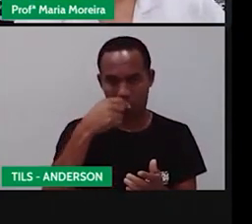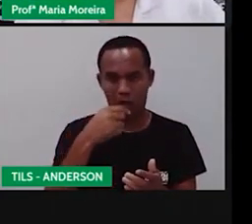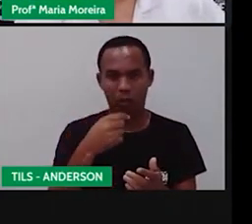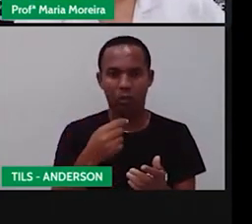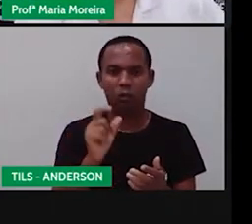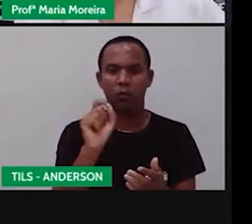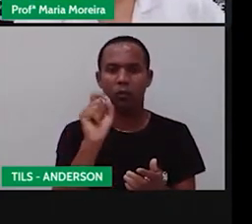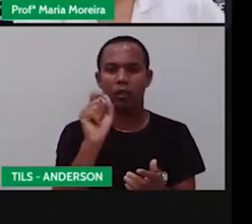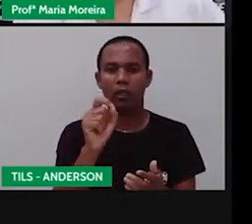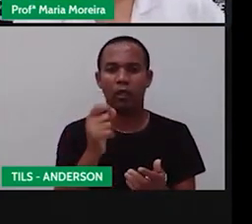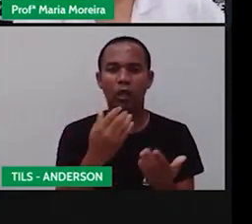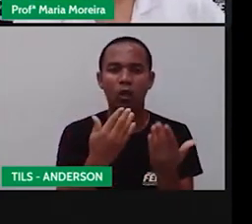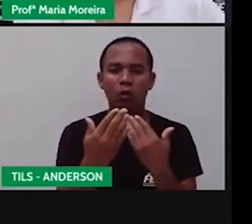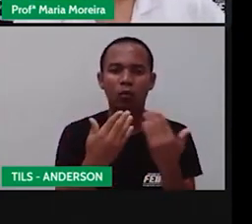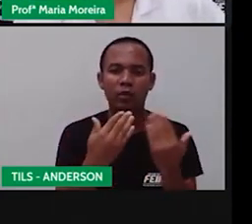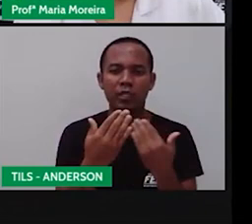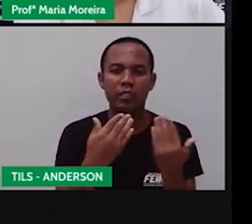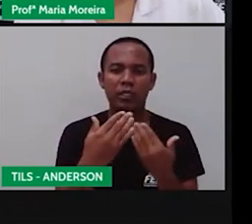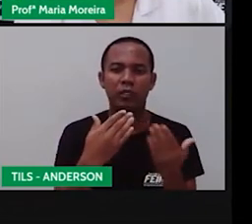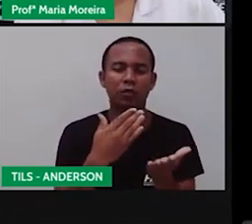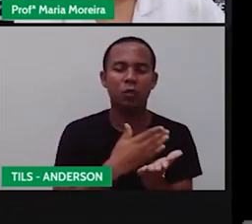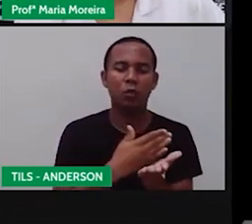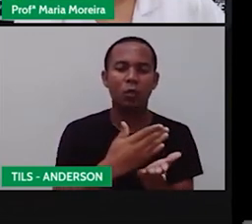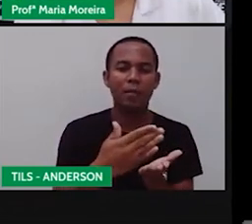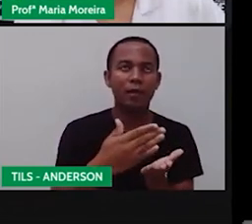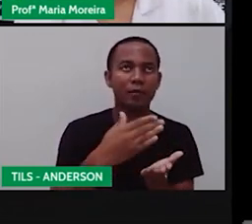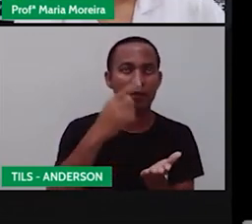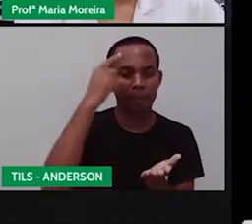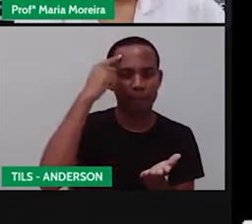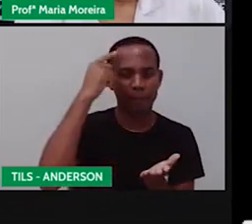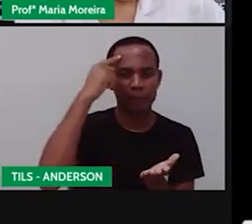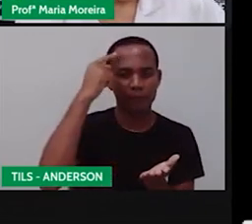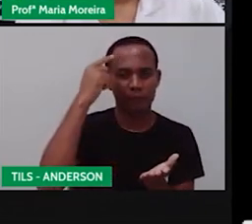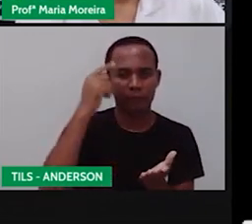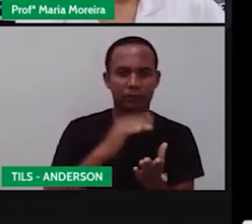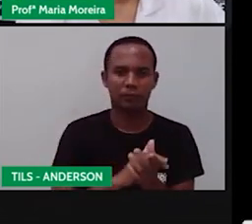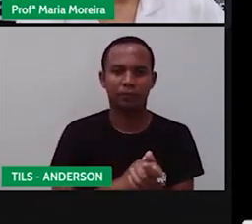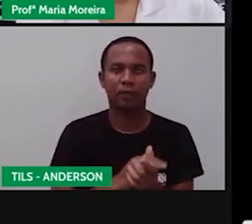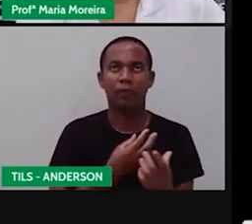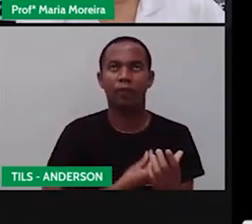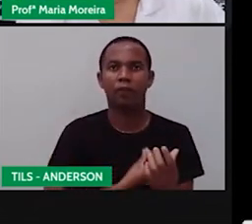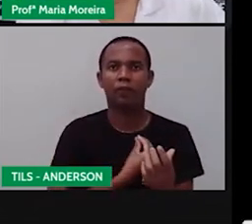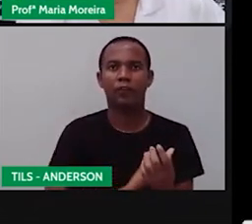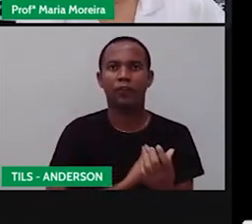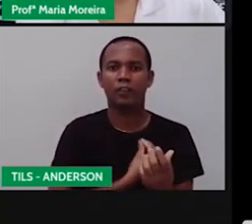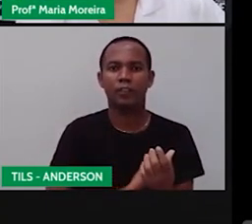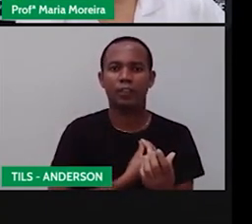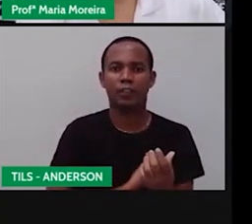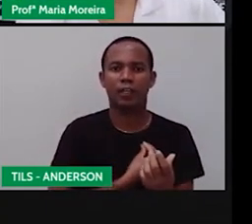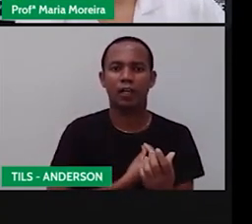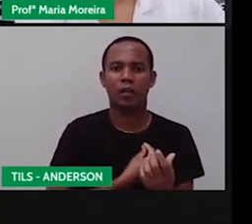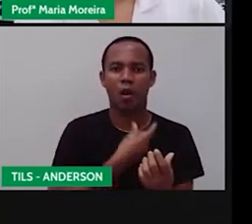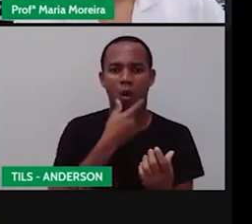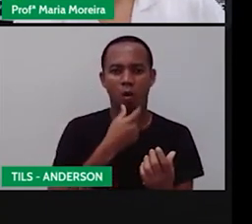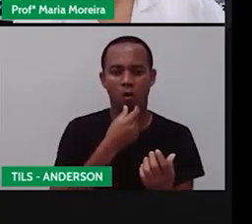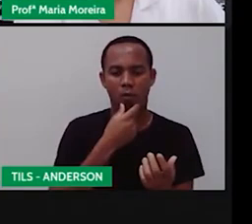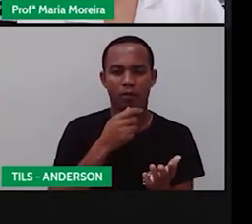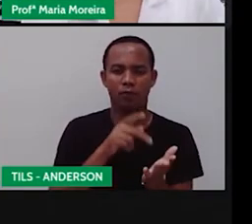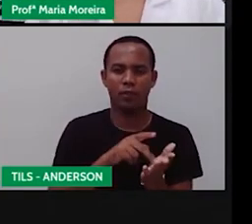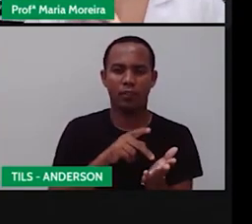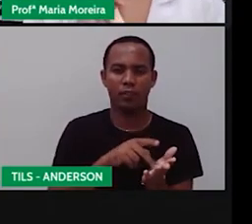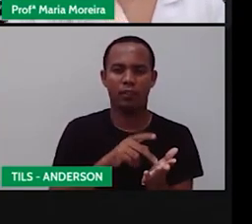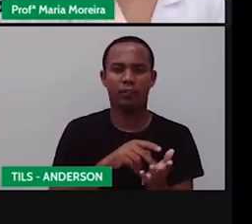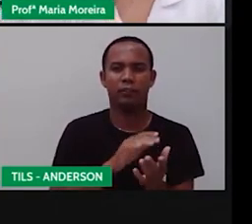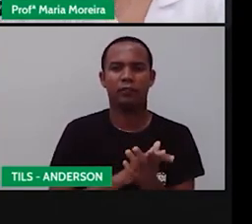e aí é o quê? O momento que ele começa a pensar a vida dele como um menino de verdade. Bom,